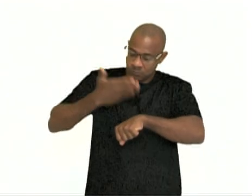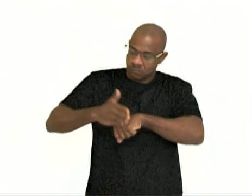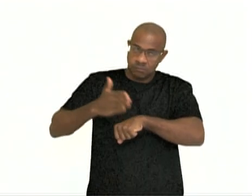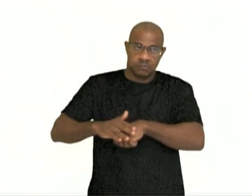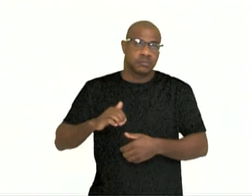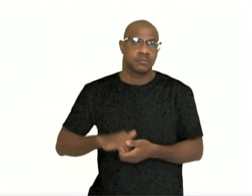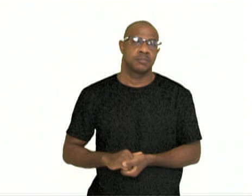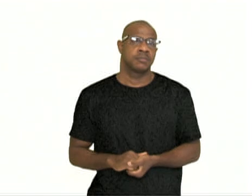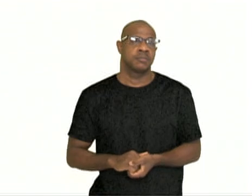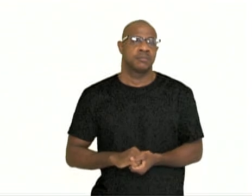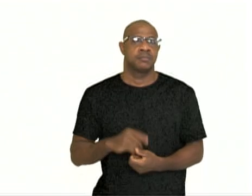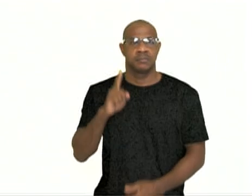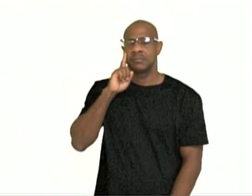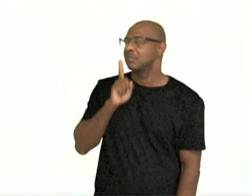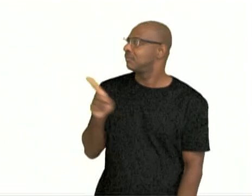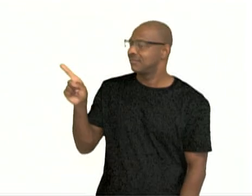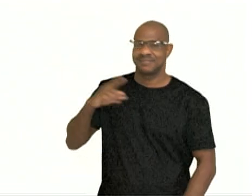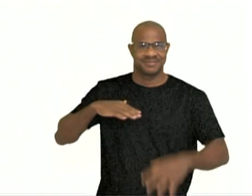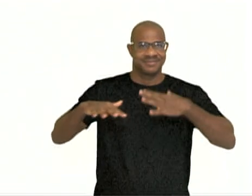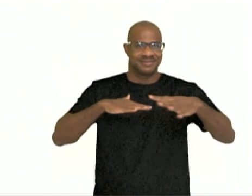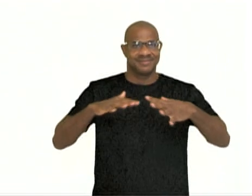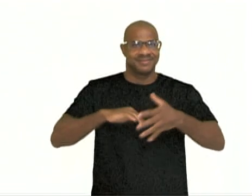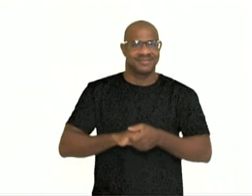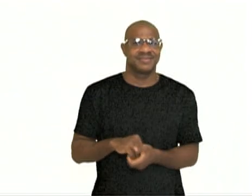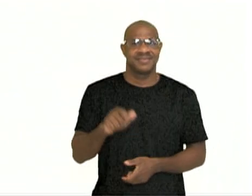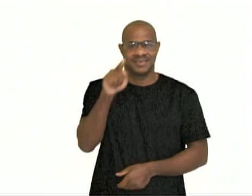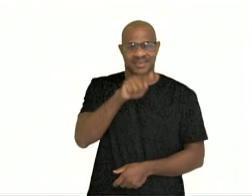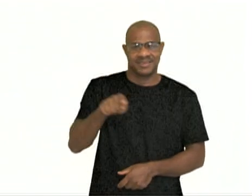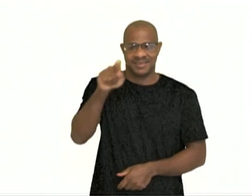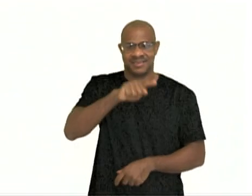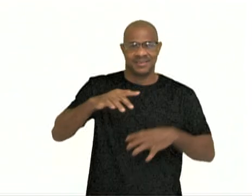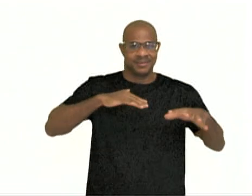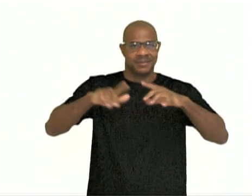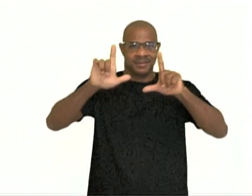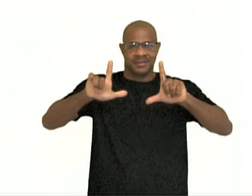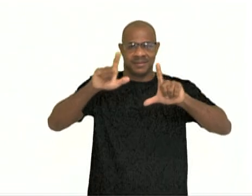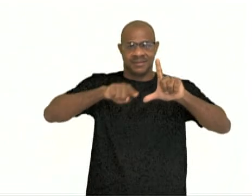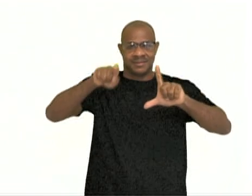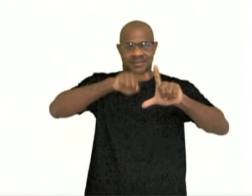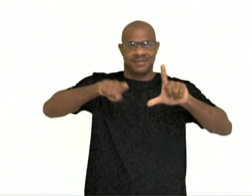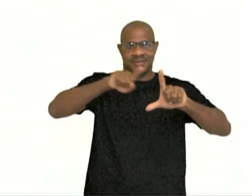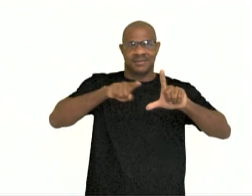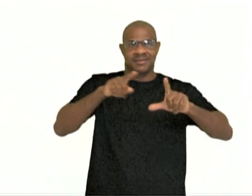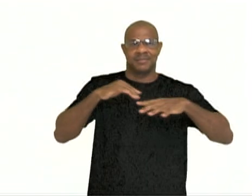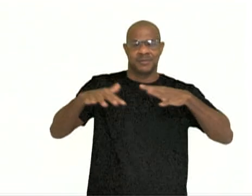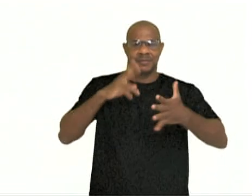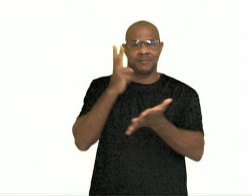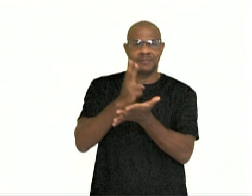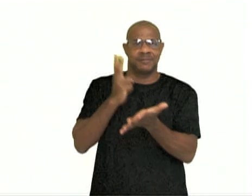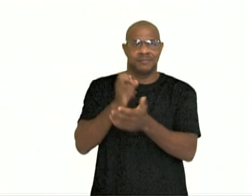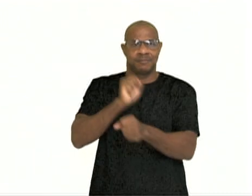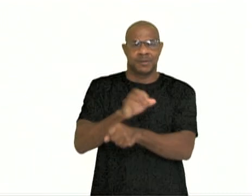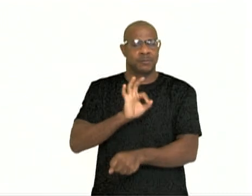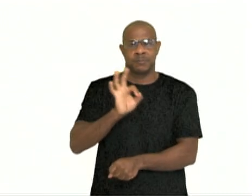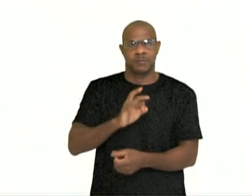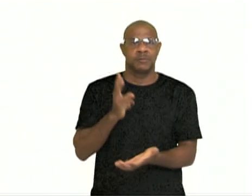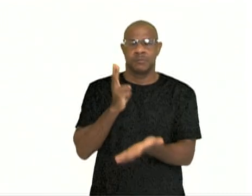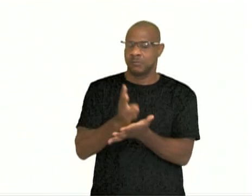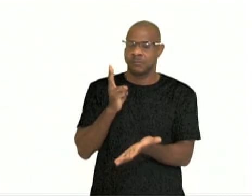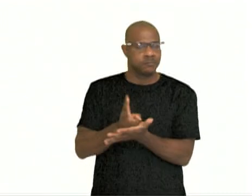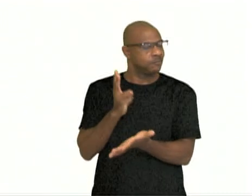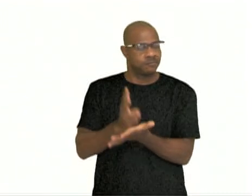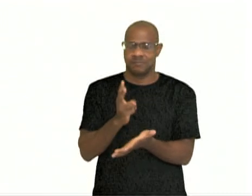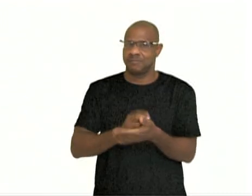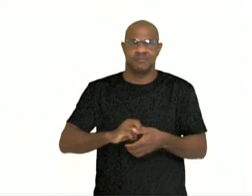mais vezes. Então, vocês estão vendo ali no GIF, ó, o movimento não para, certo? É um movimento contínuo.